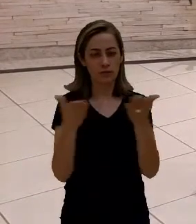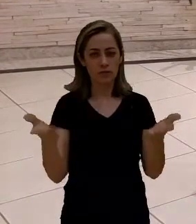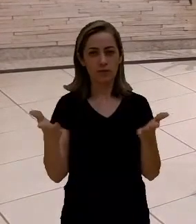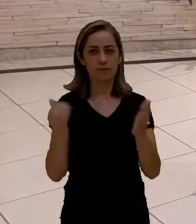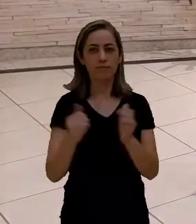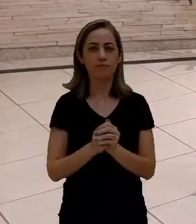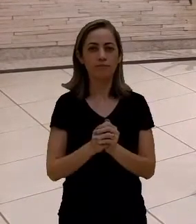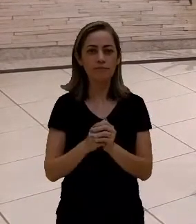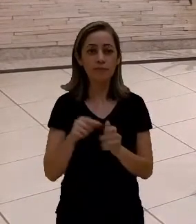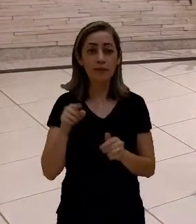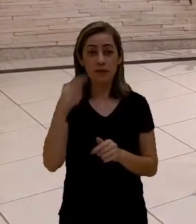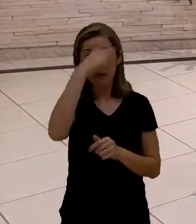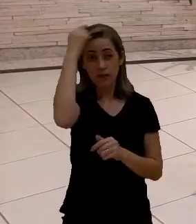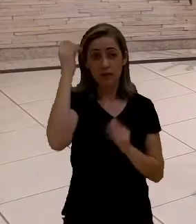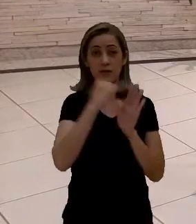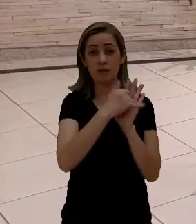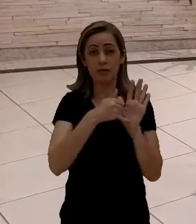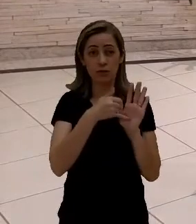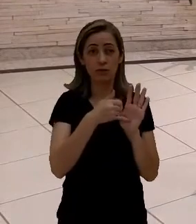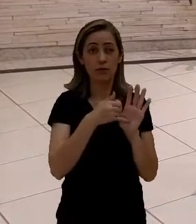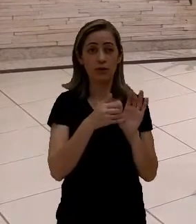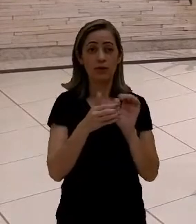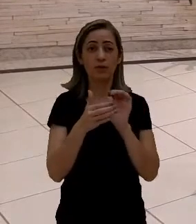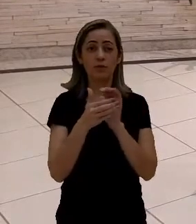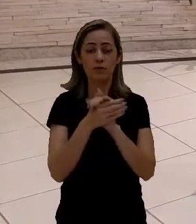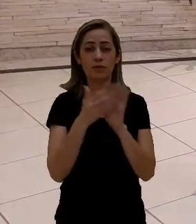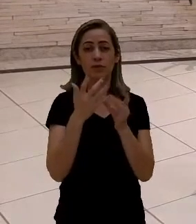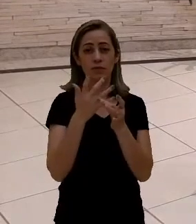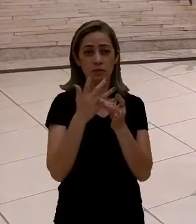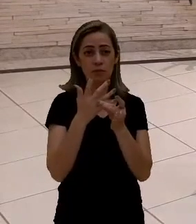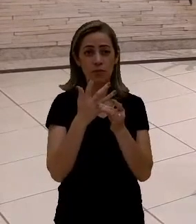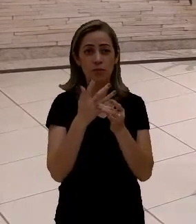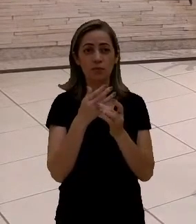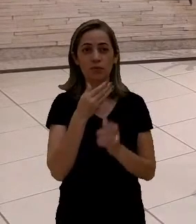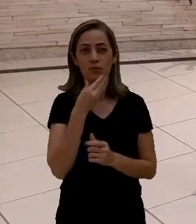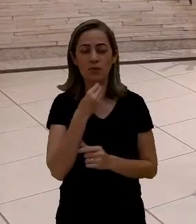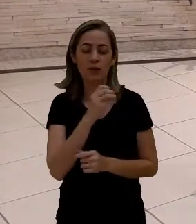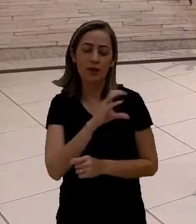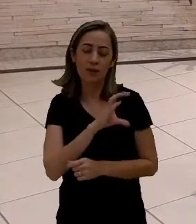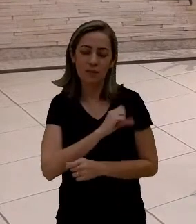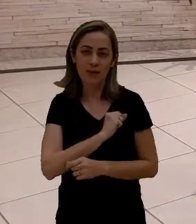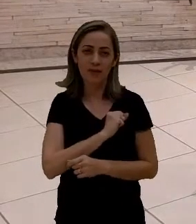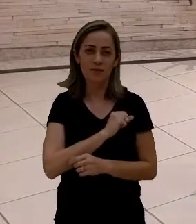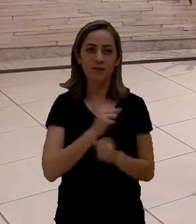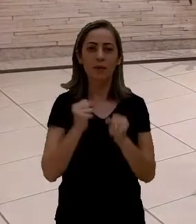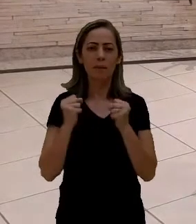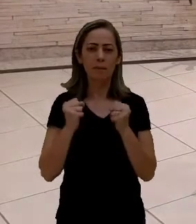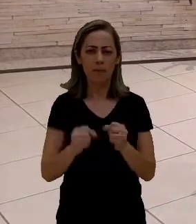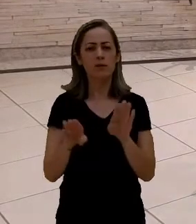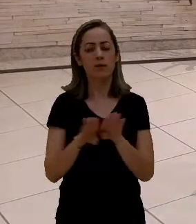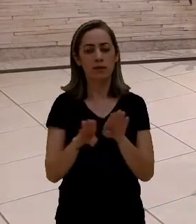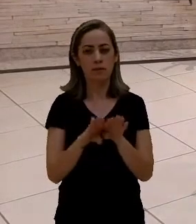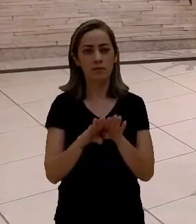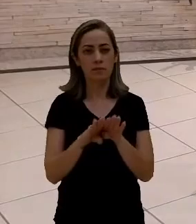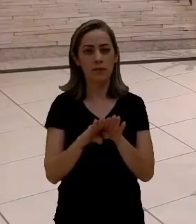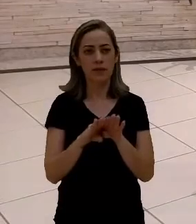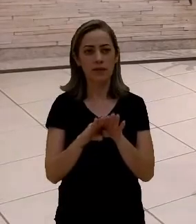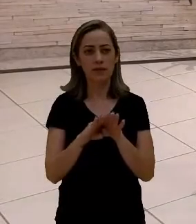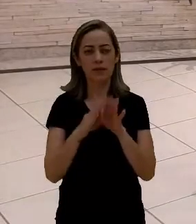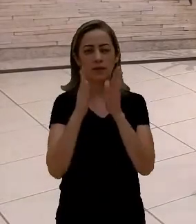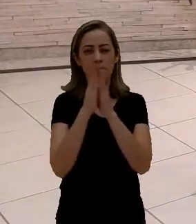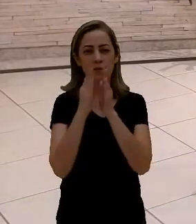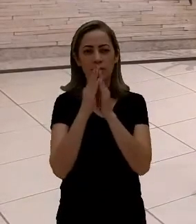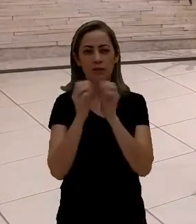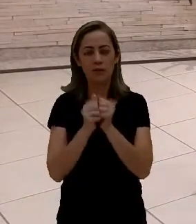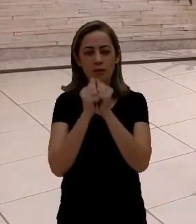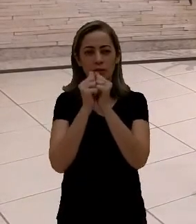que são José o esposo amado possa também interceder junto